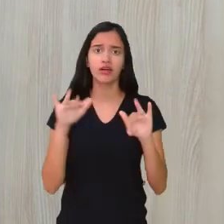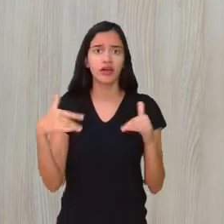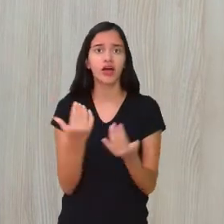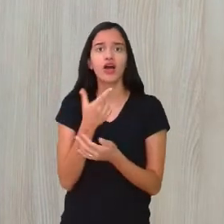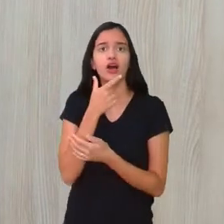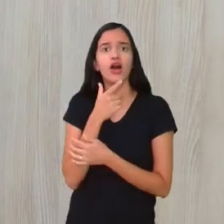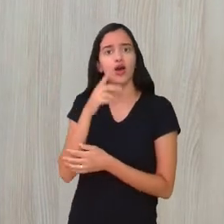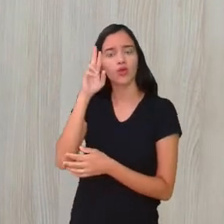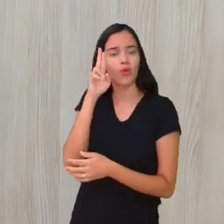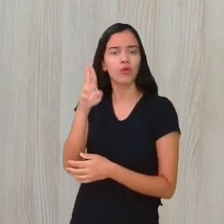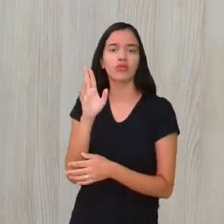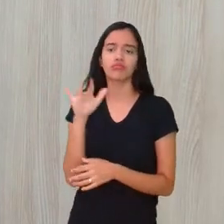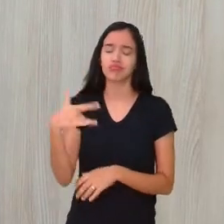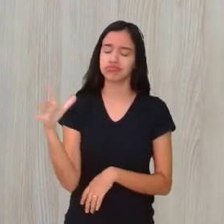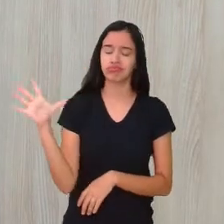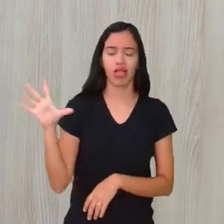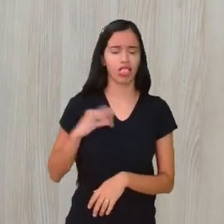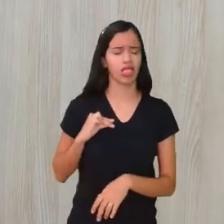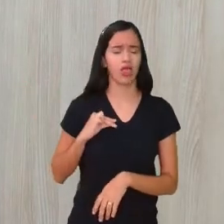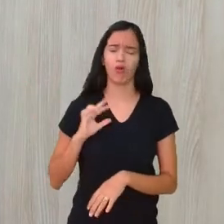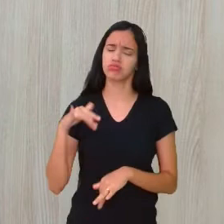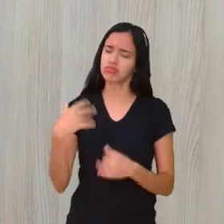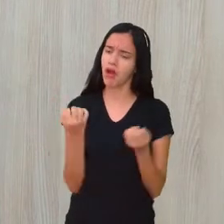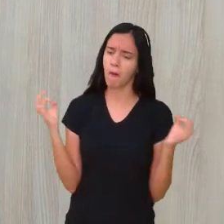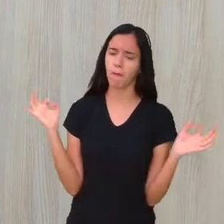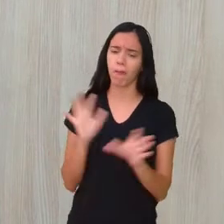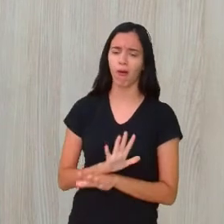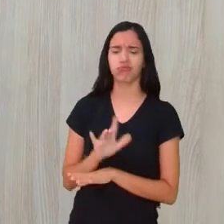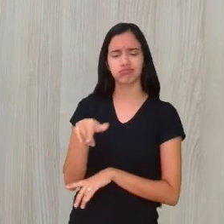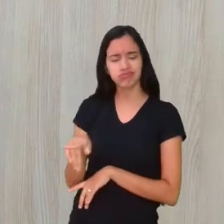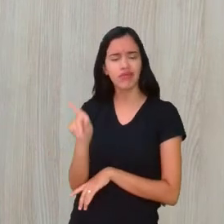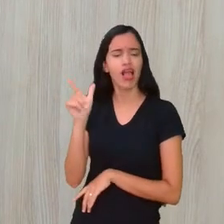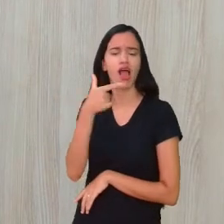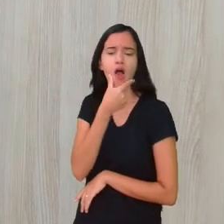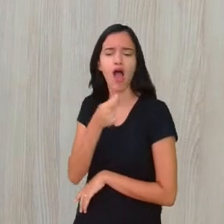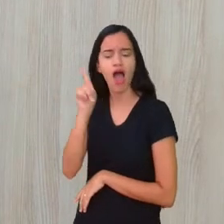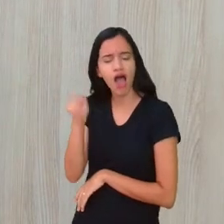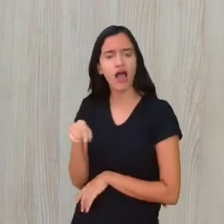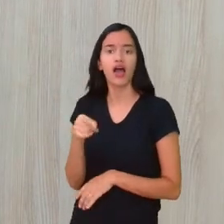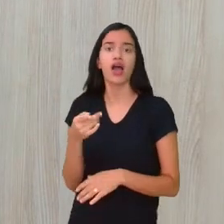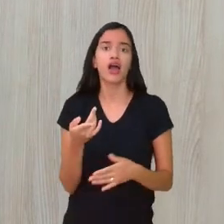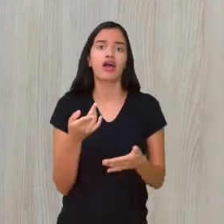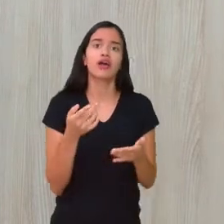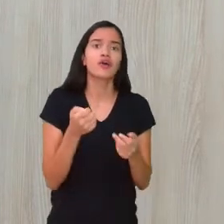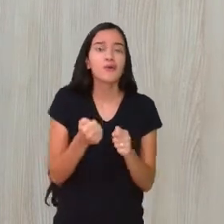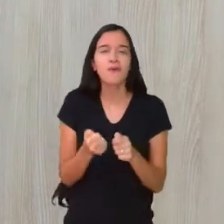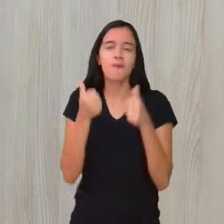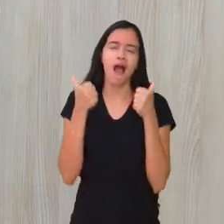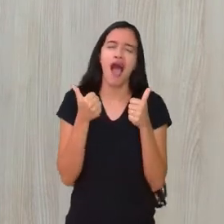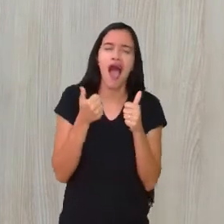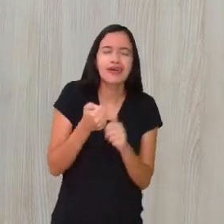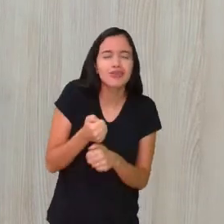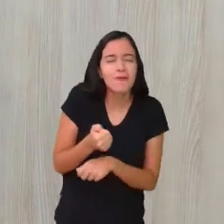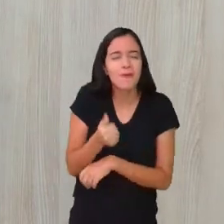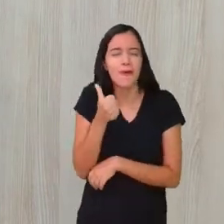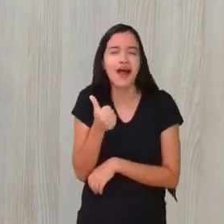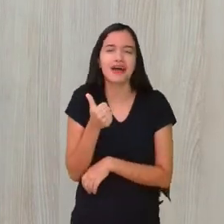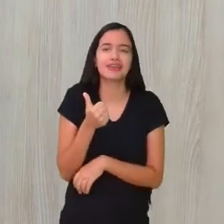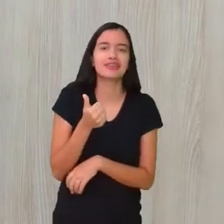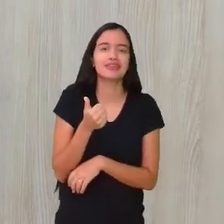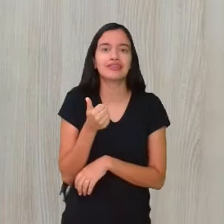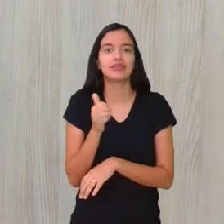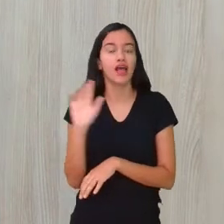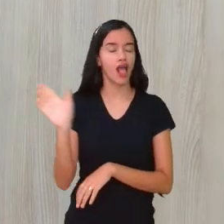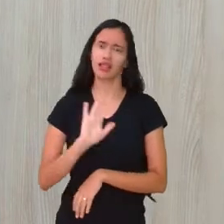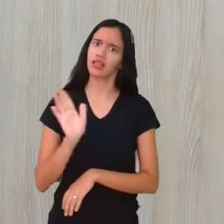Romana. Nossa senhora, pronto esse Otávio. Tá quase, mulher, tá quase. Ainda não